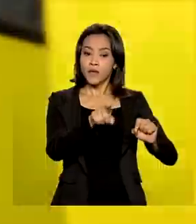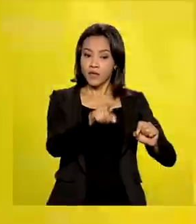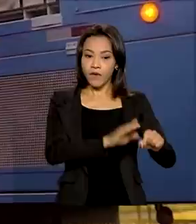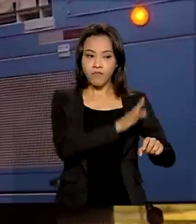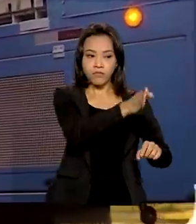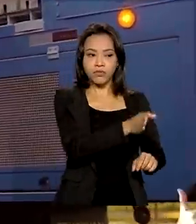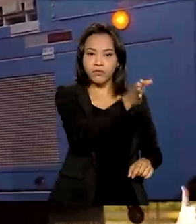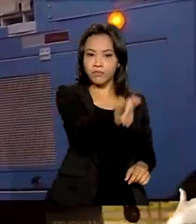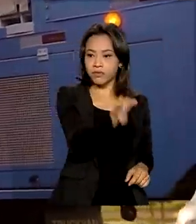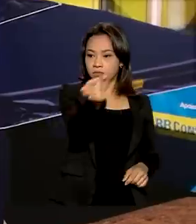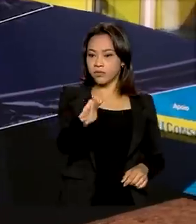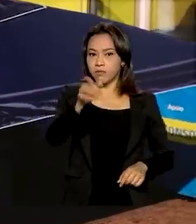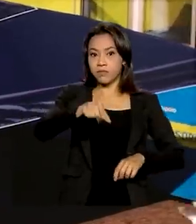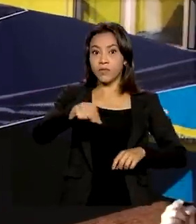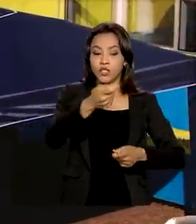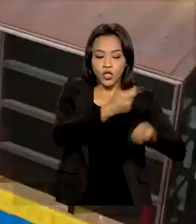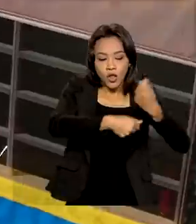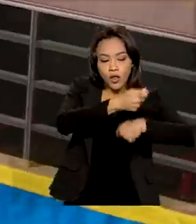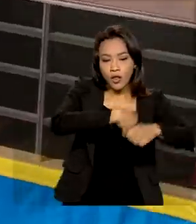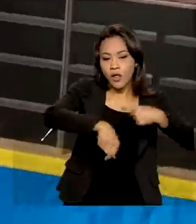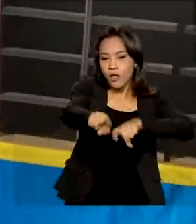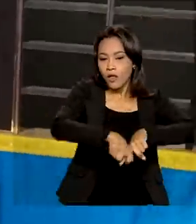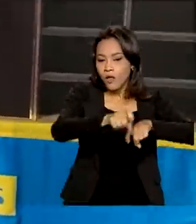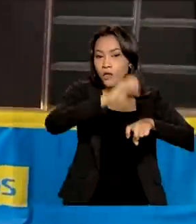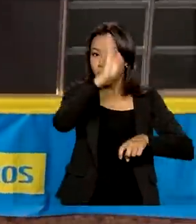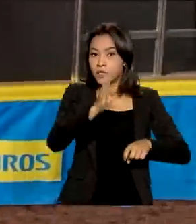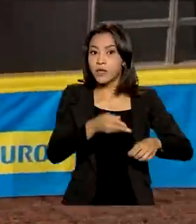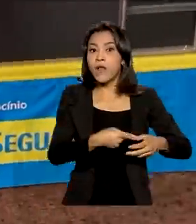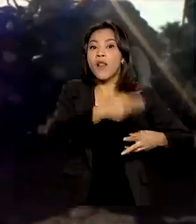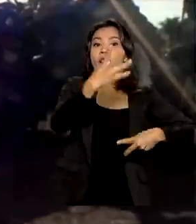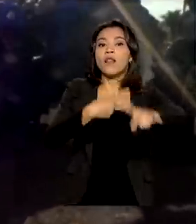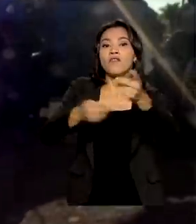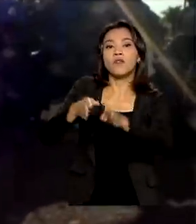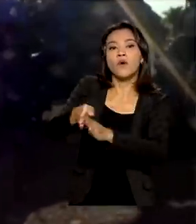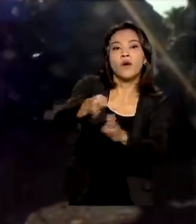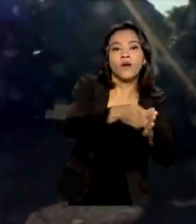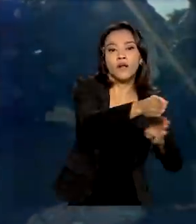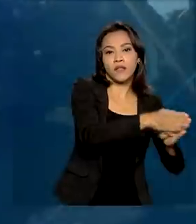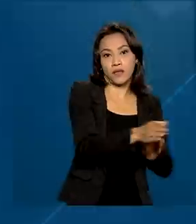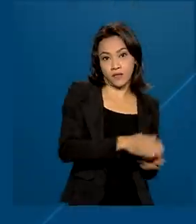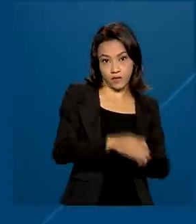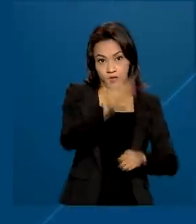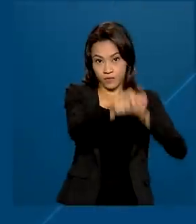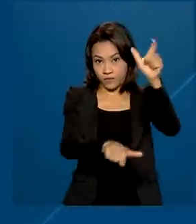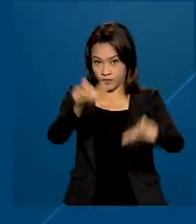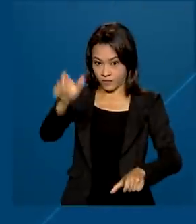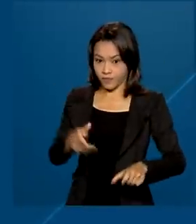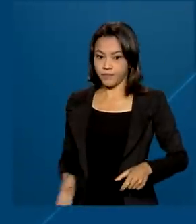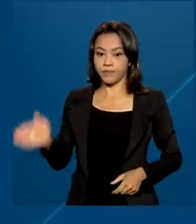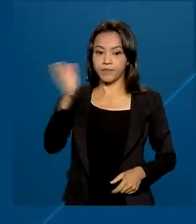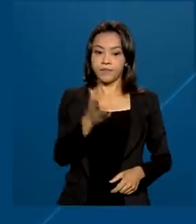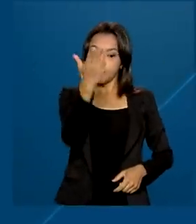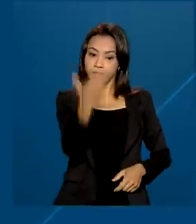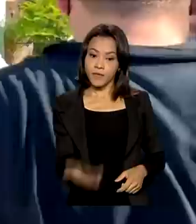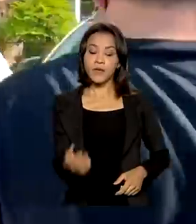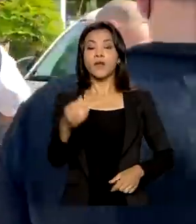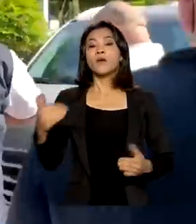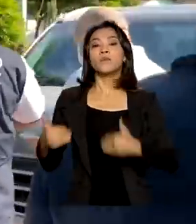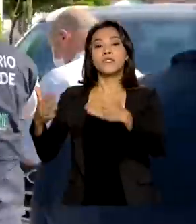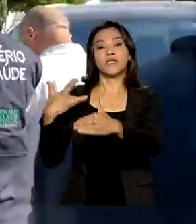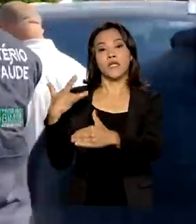os polos de agronegócio do país levando Assessoria a Produtores Rurais Ministério da Saúde monitora